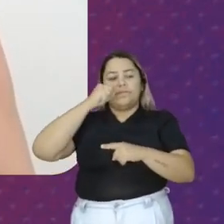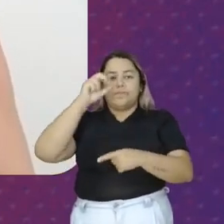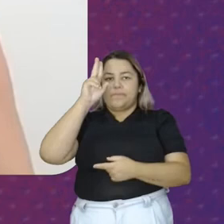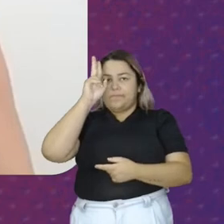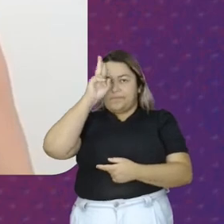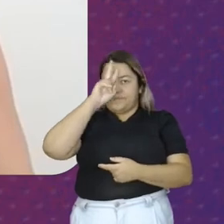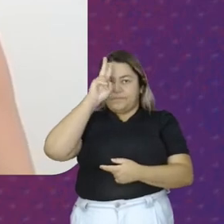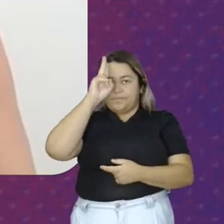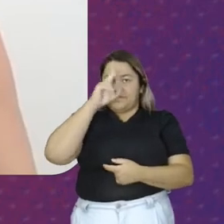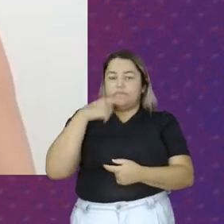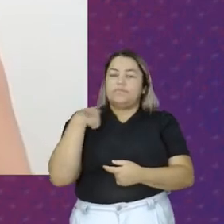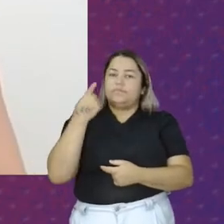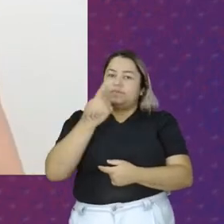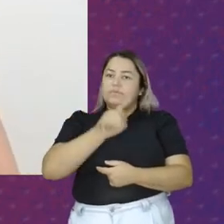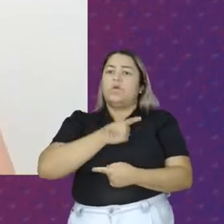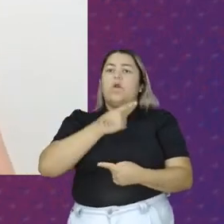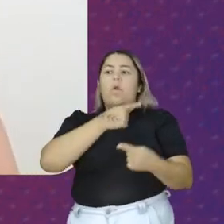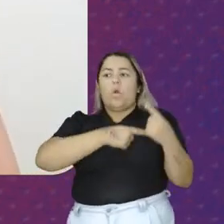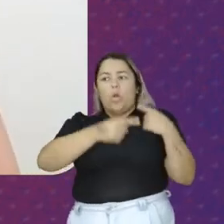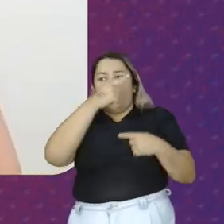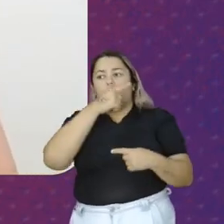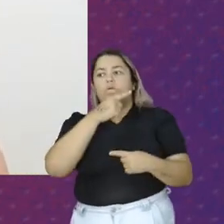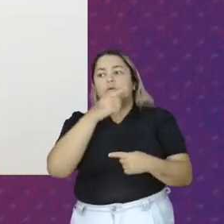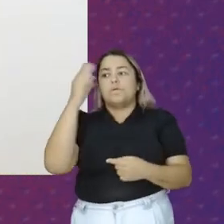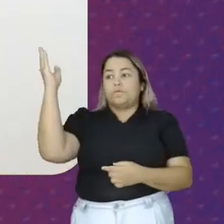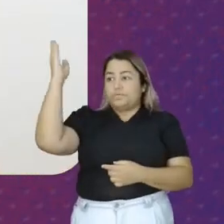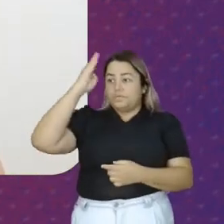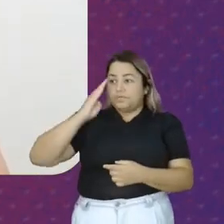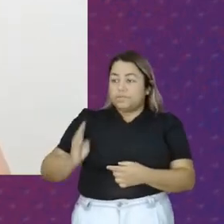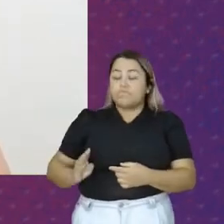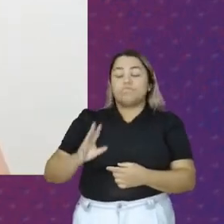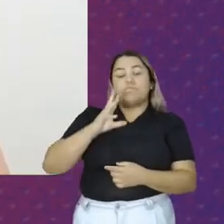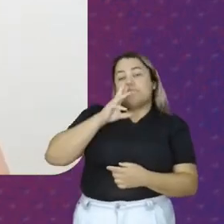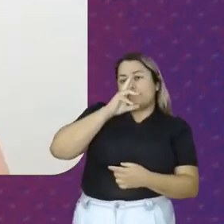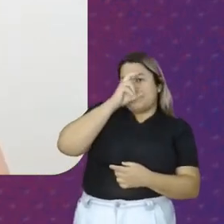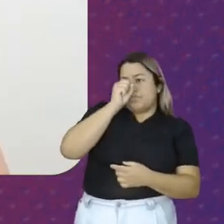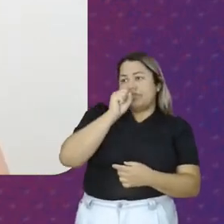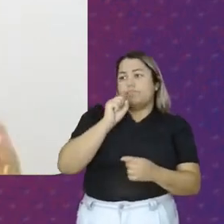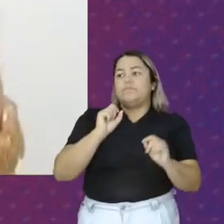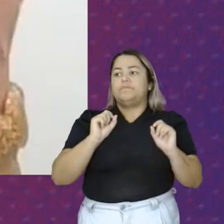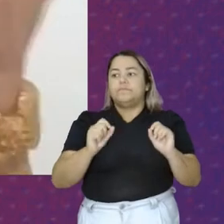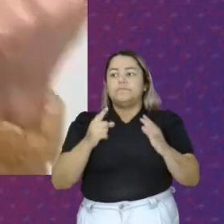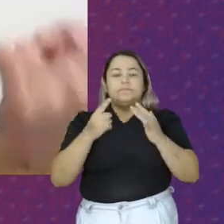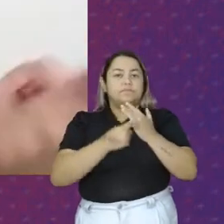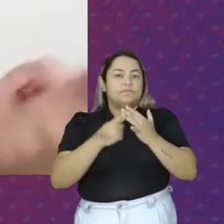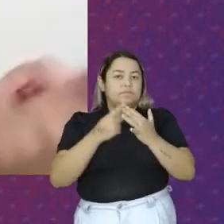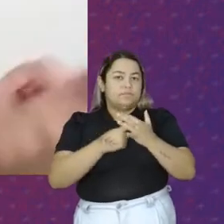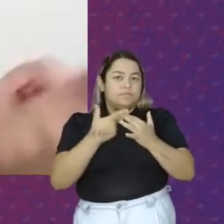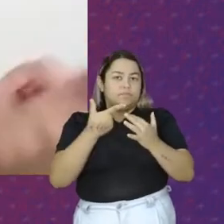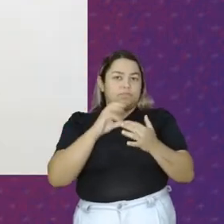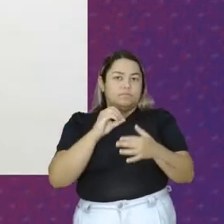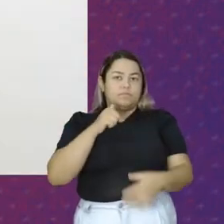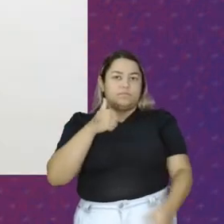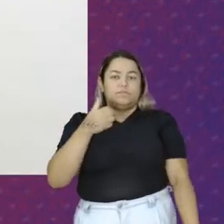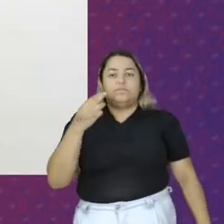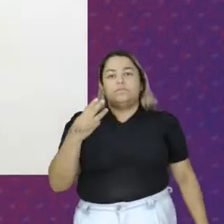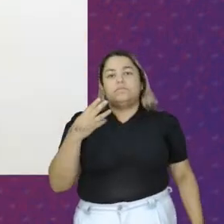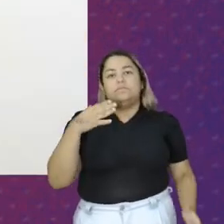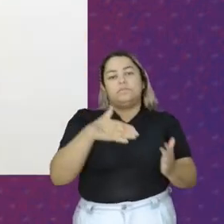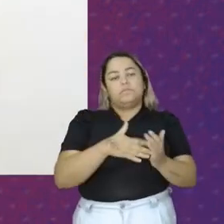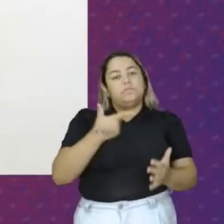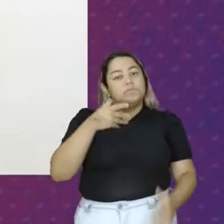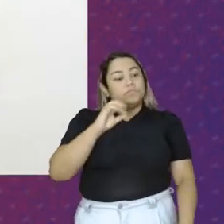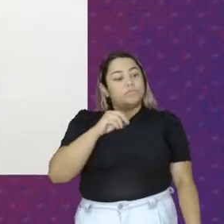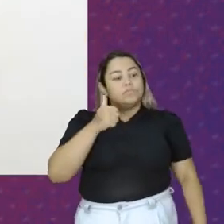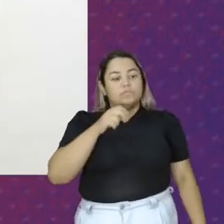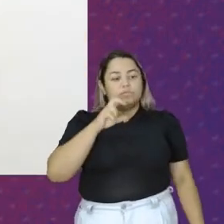que nós estamos construindo no Brasil, né, fortemente entre 2013 e 2015,